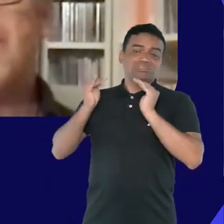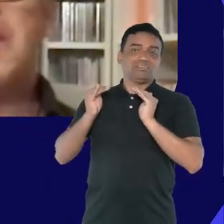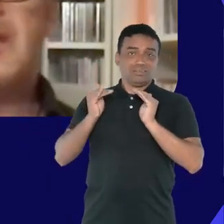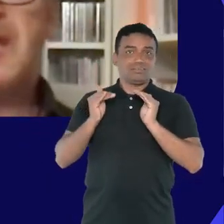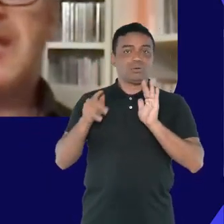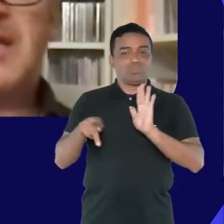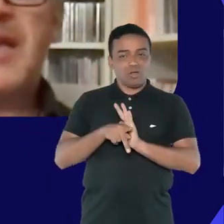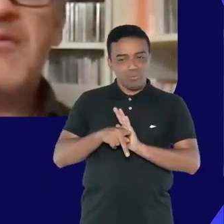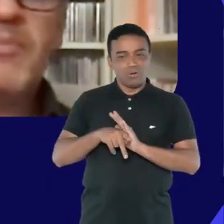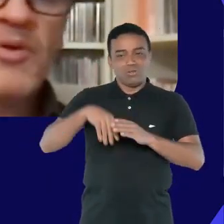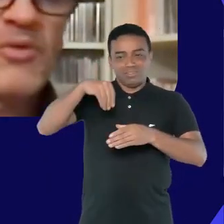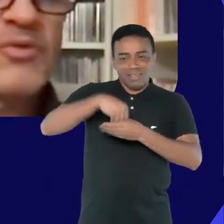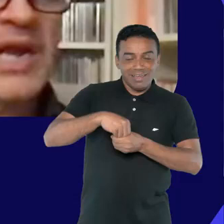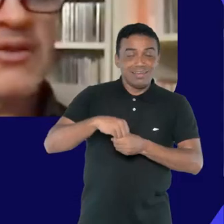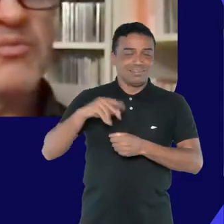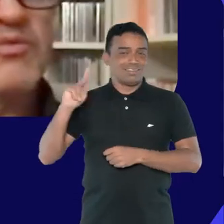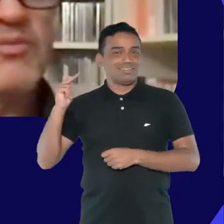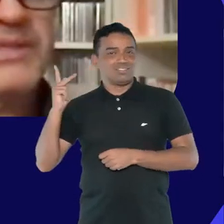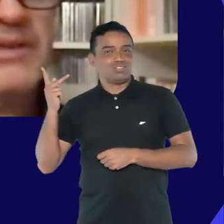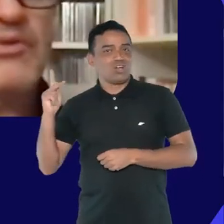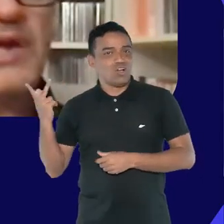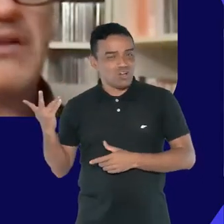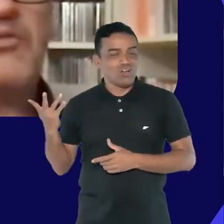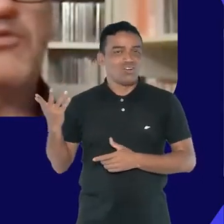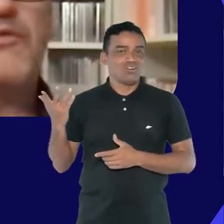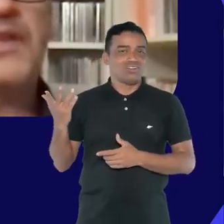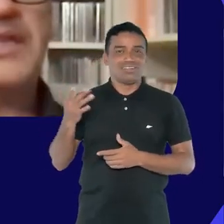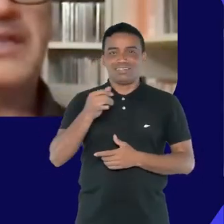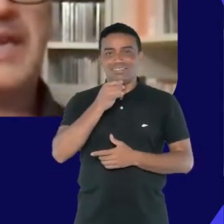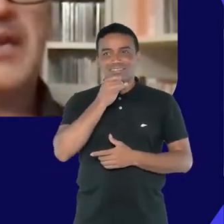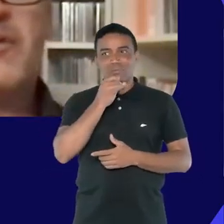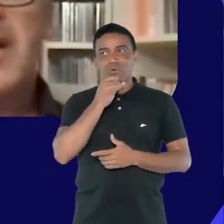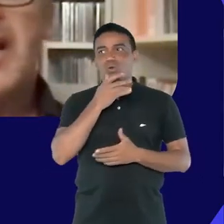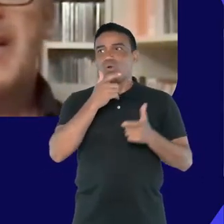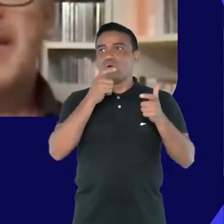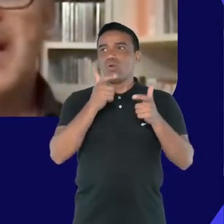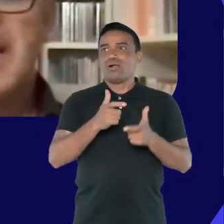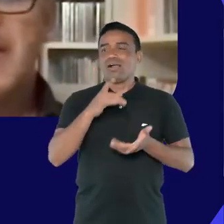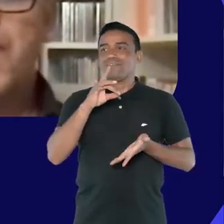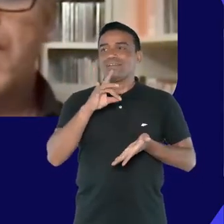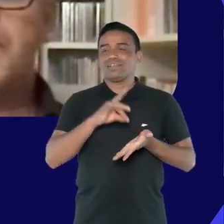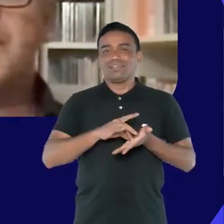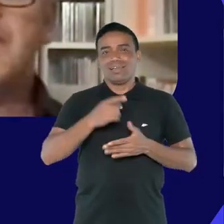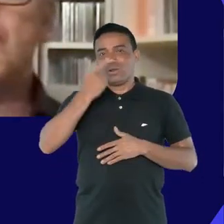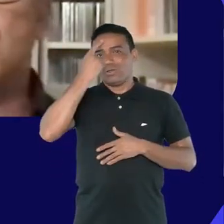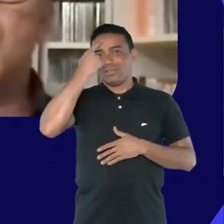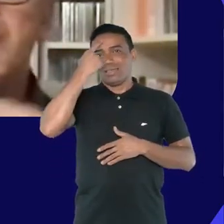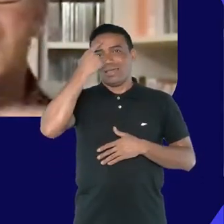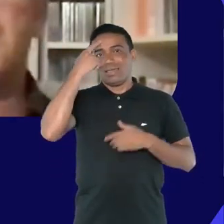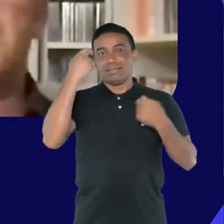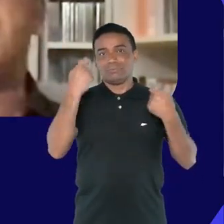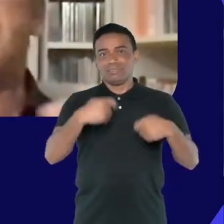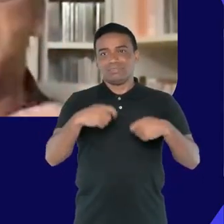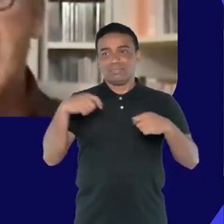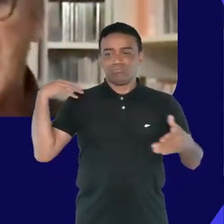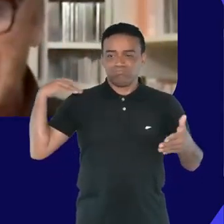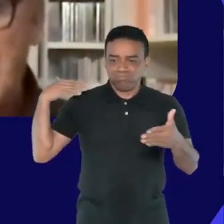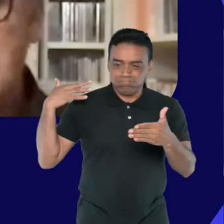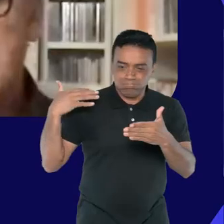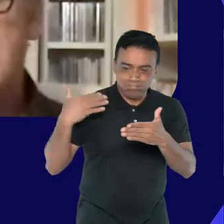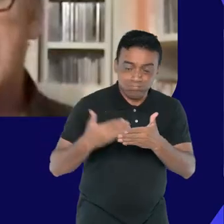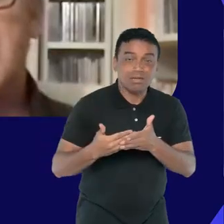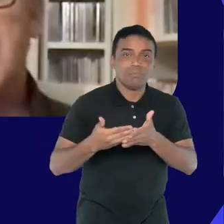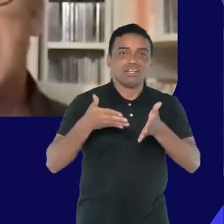história, e é um pouco um lugar comum, mas é um lugar comum verdadeiro, a ideia de que foi preciso todo esse caminho para